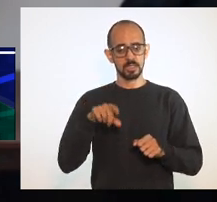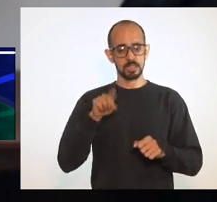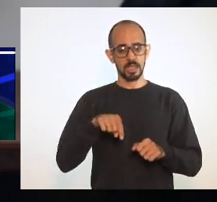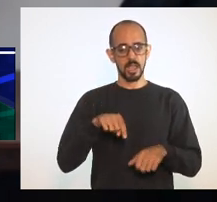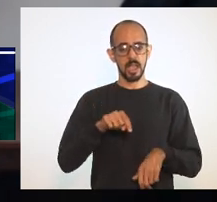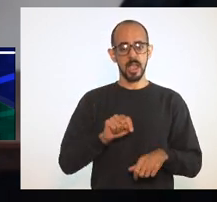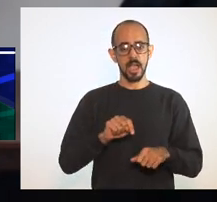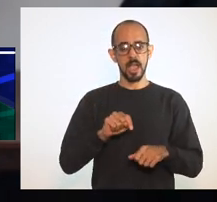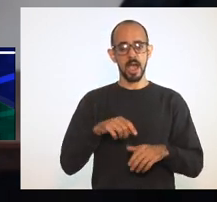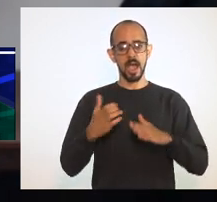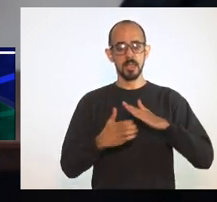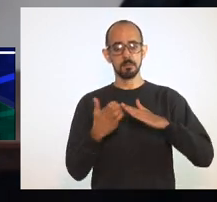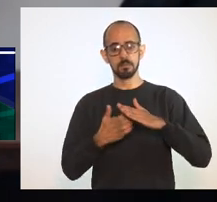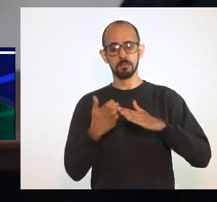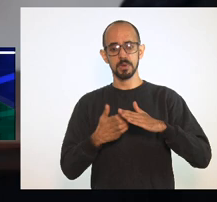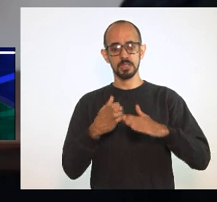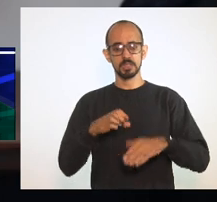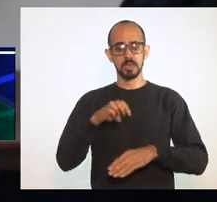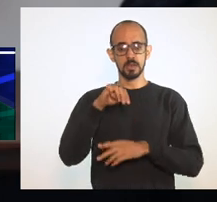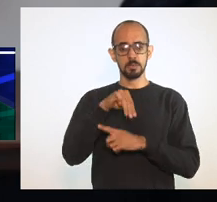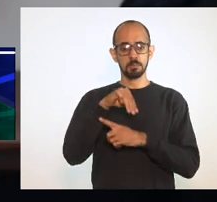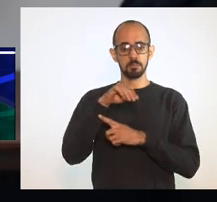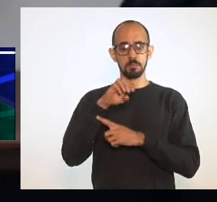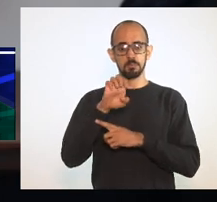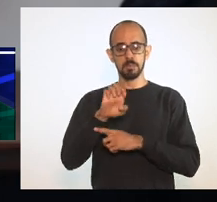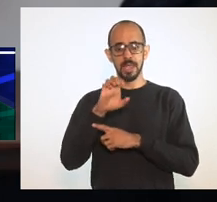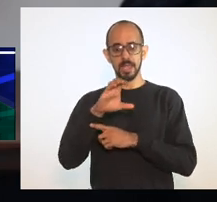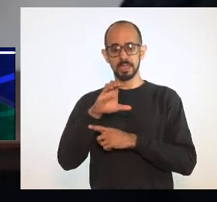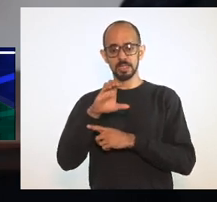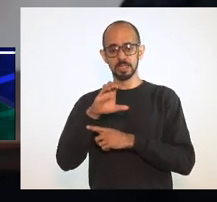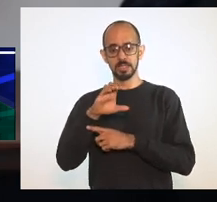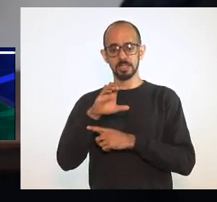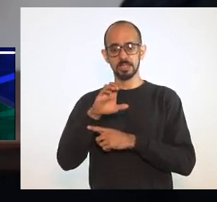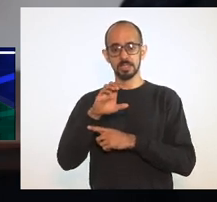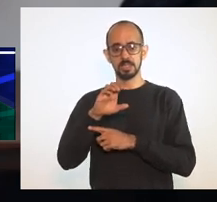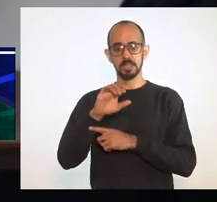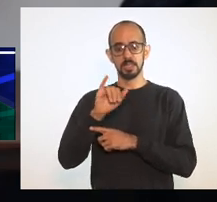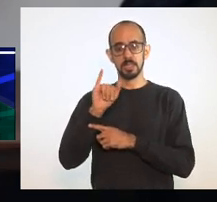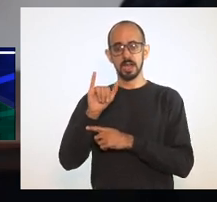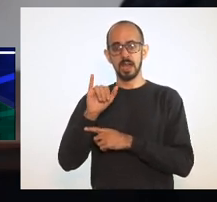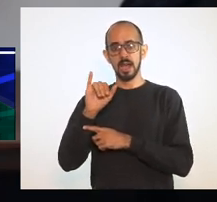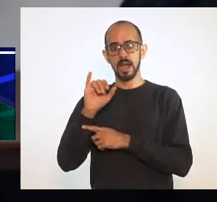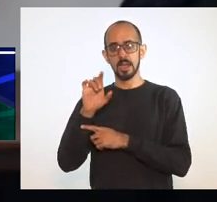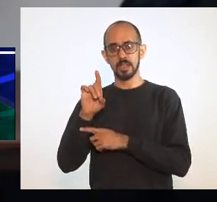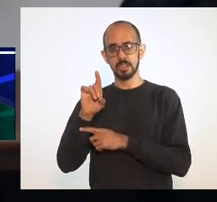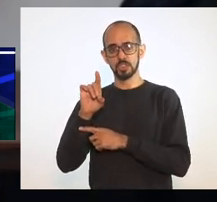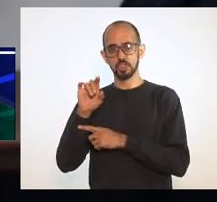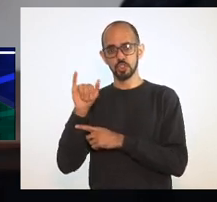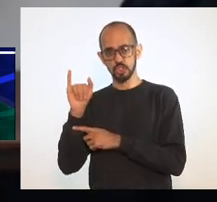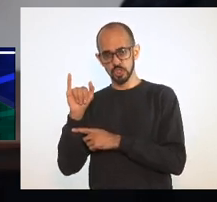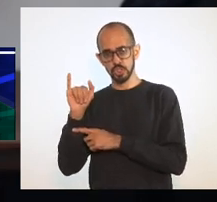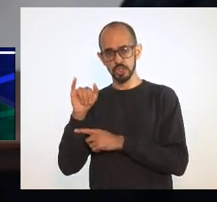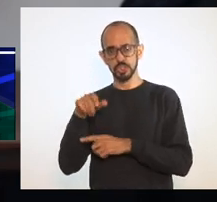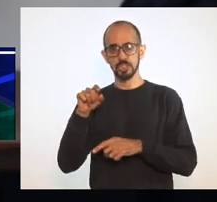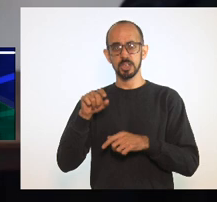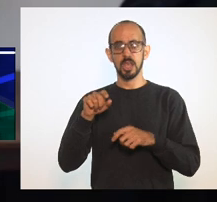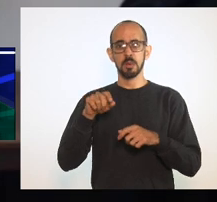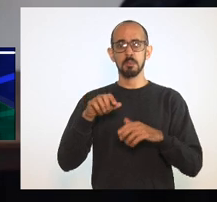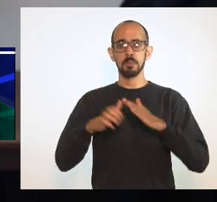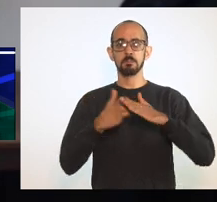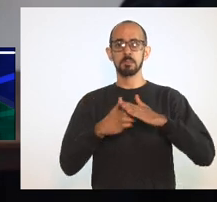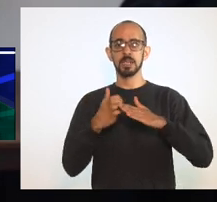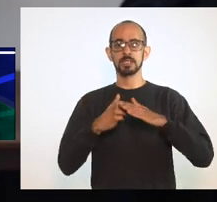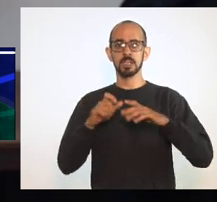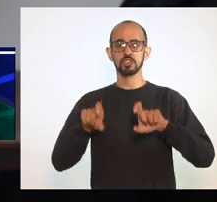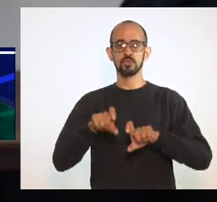Mac ID, comércio da área de informática, de impressoras e computadores alugados. Essa empresa ela